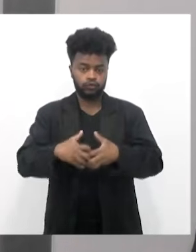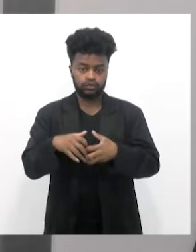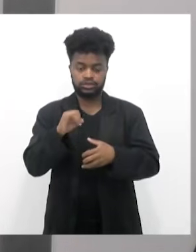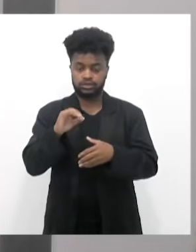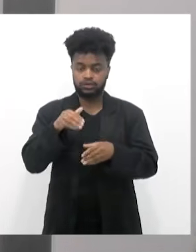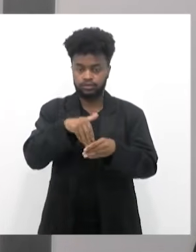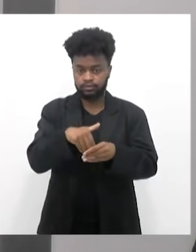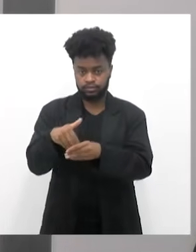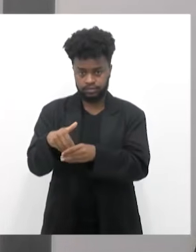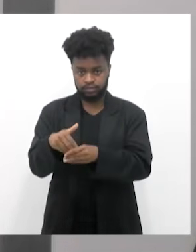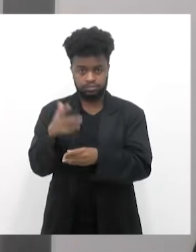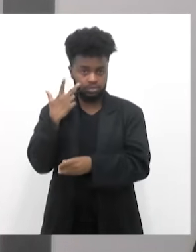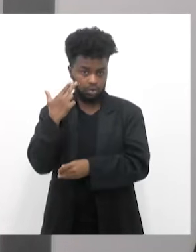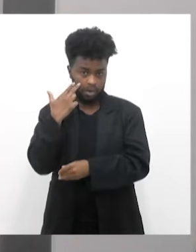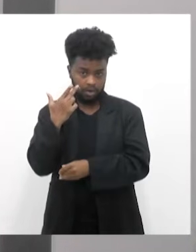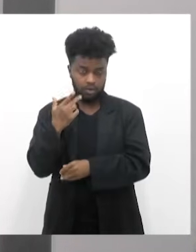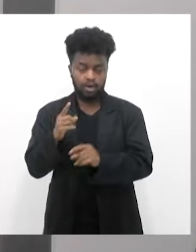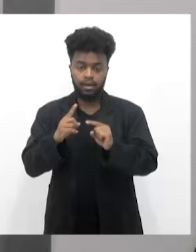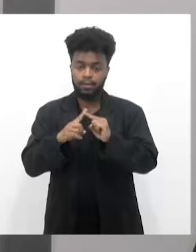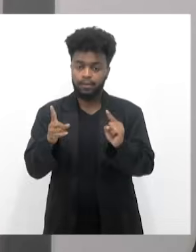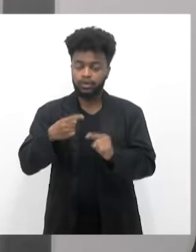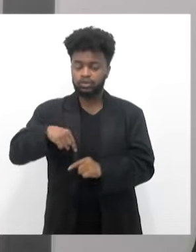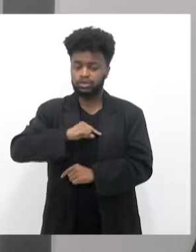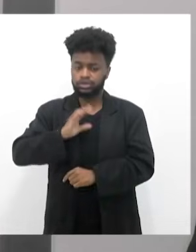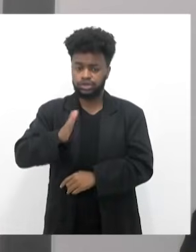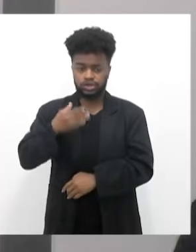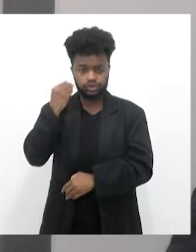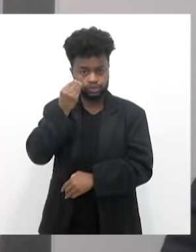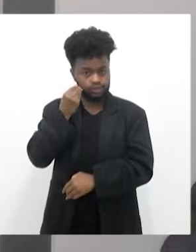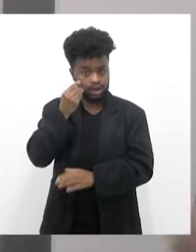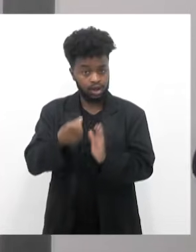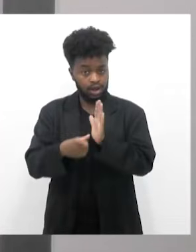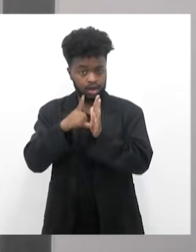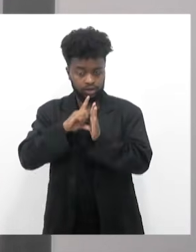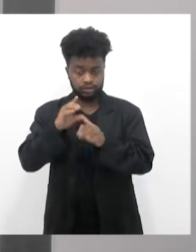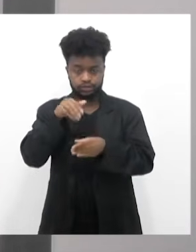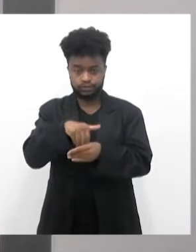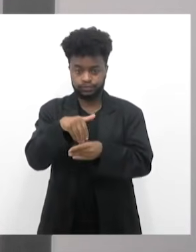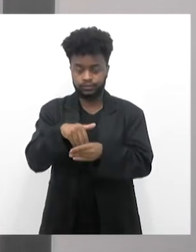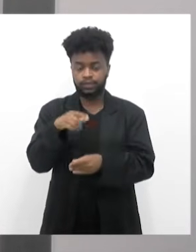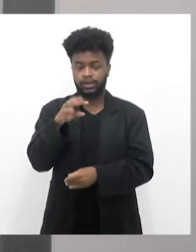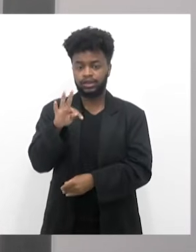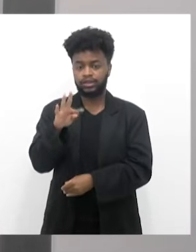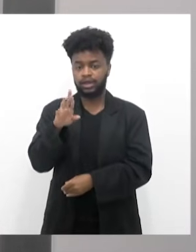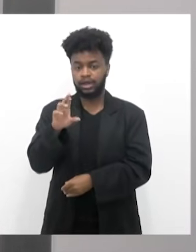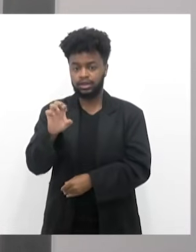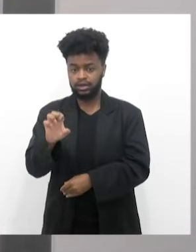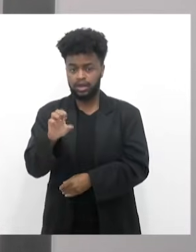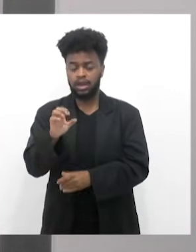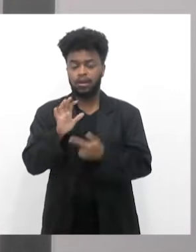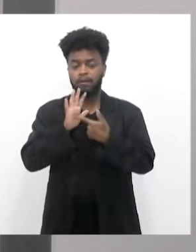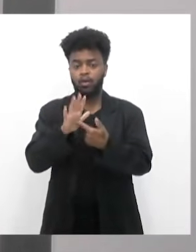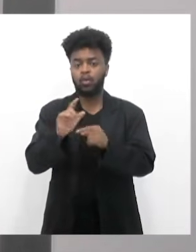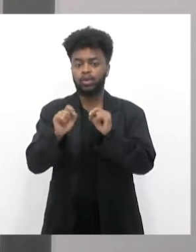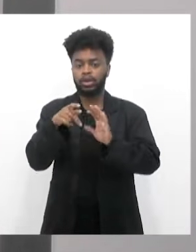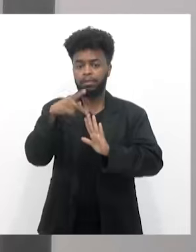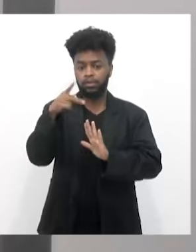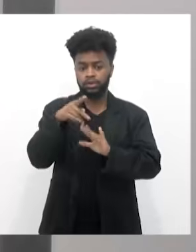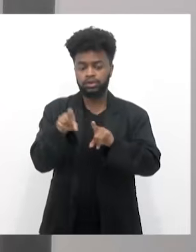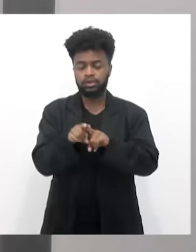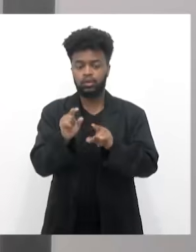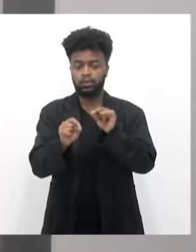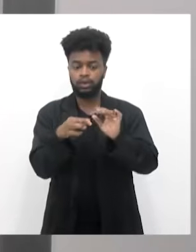habitual, as regras eleitorais, e aí todos nós vivemos isso. Antes das eleições, o TRE edita lá as suas portarias, os seus